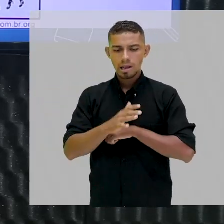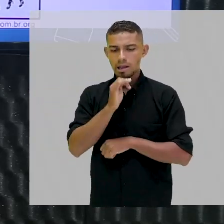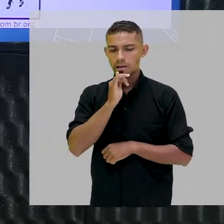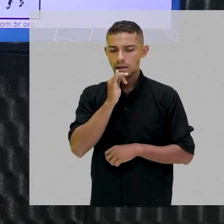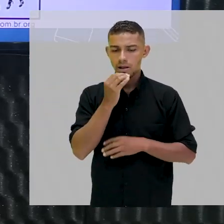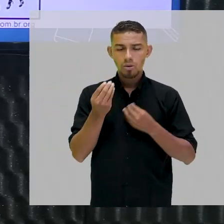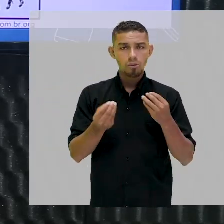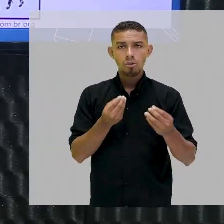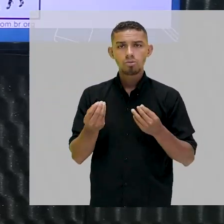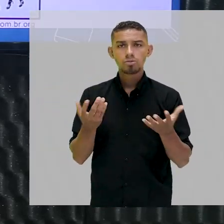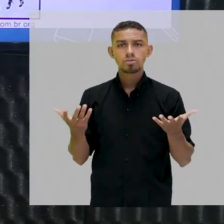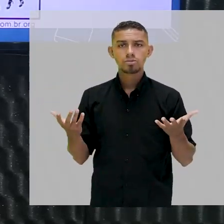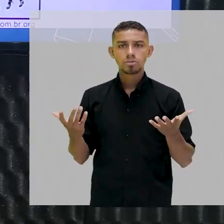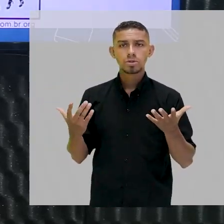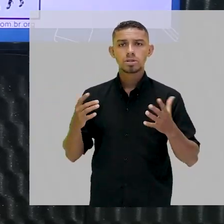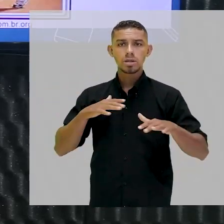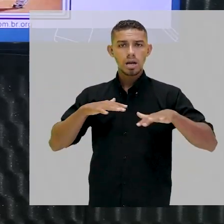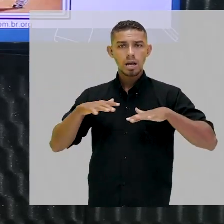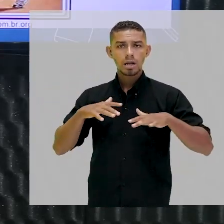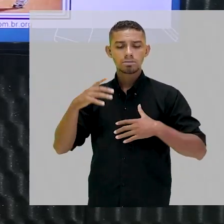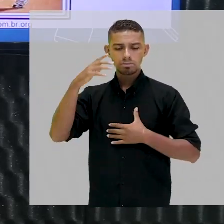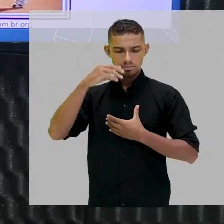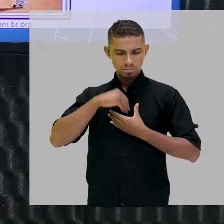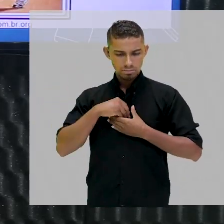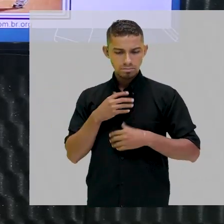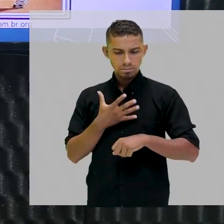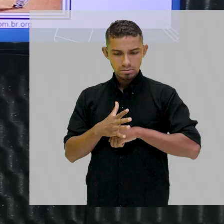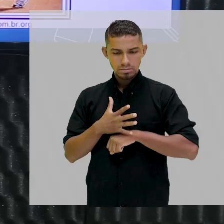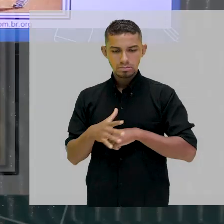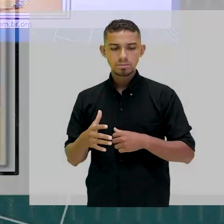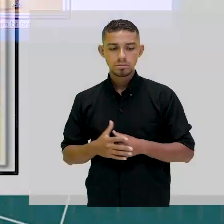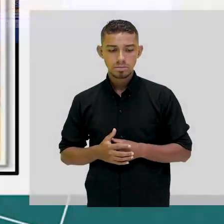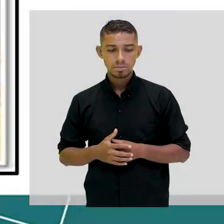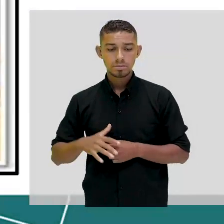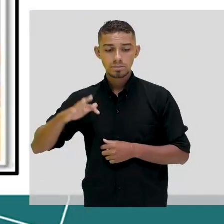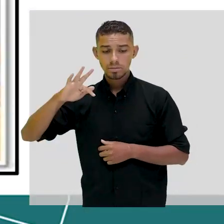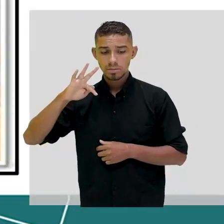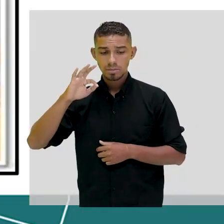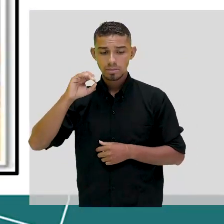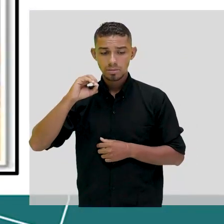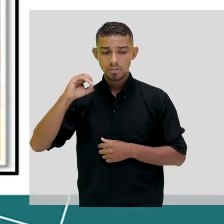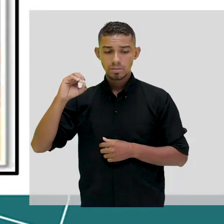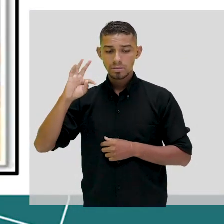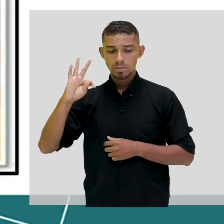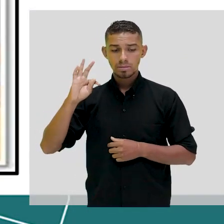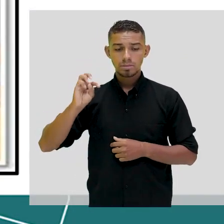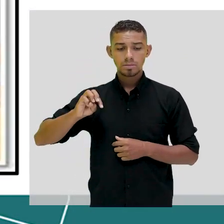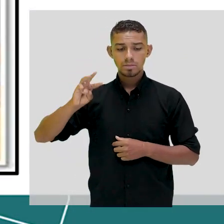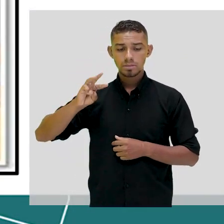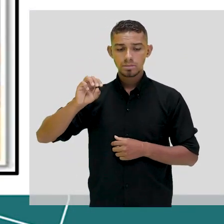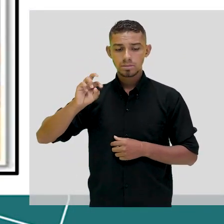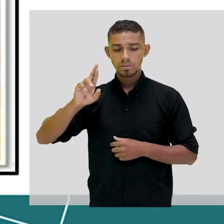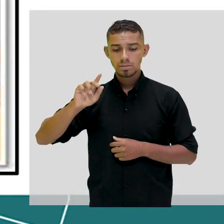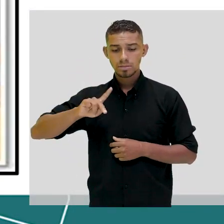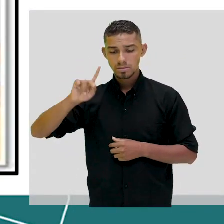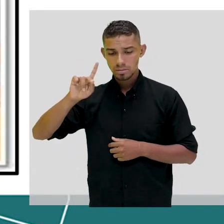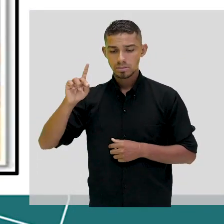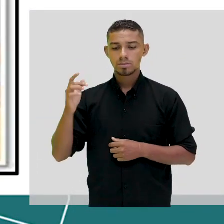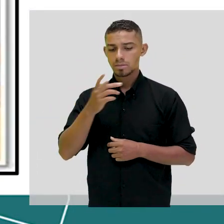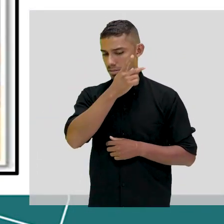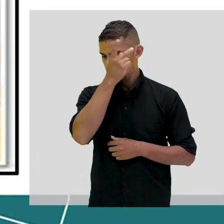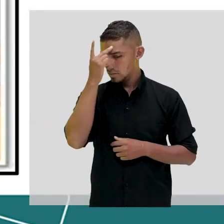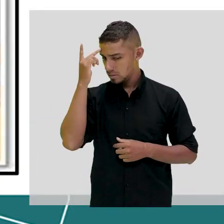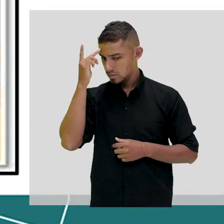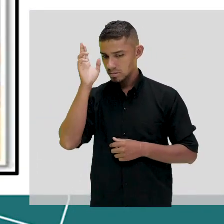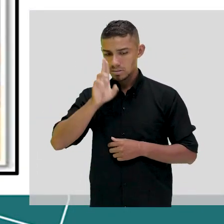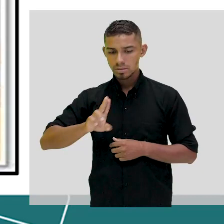funciona como um aquecimento. Footwork é um conjunto de movimentos que o b-boy, ou